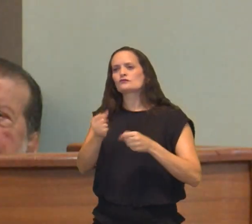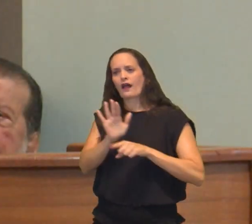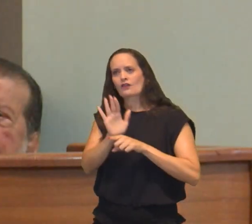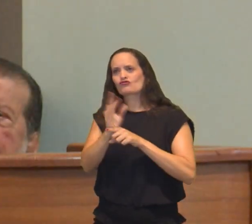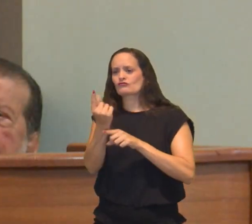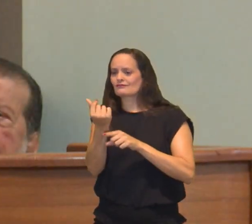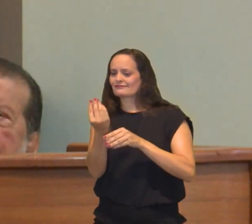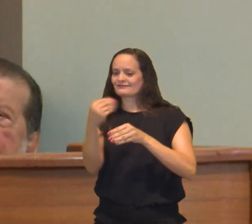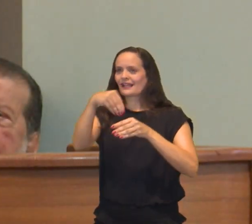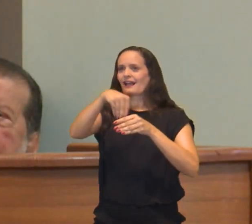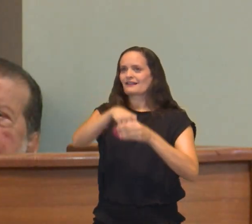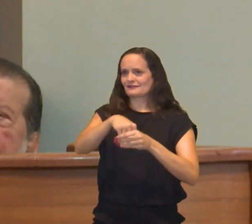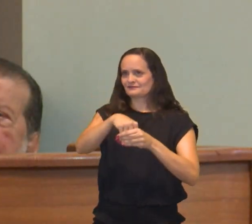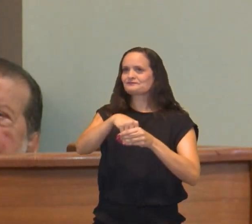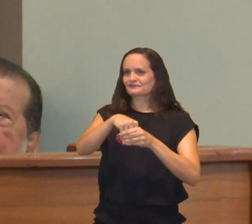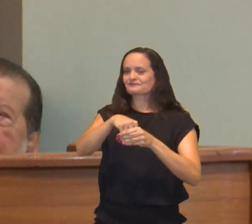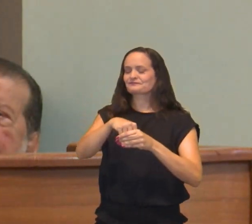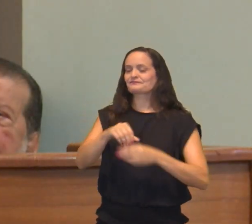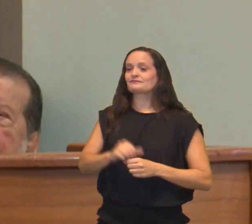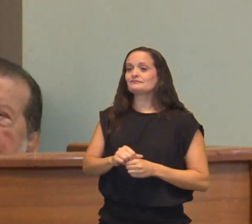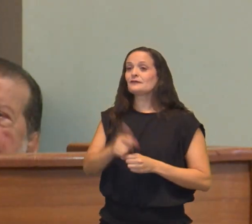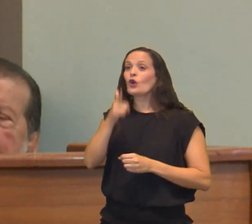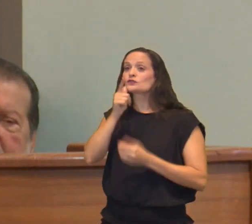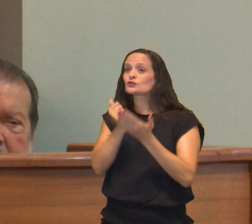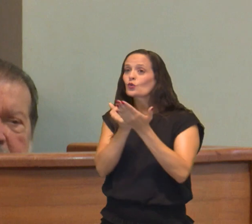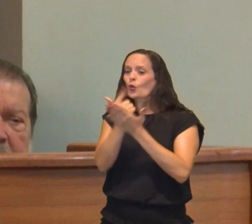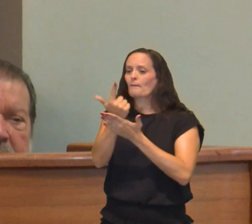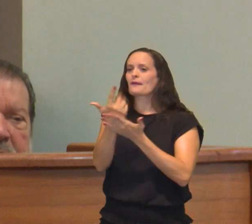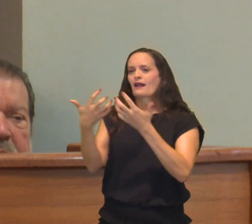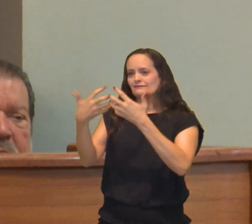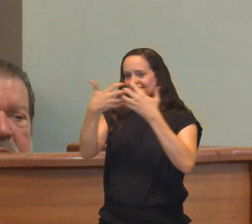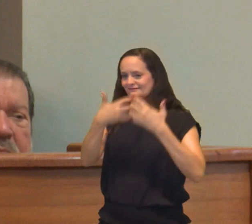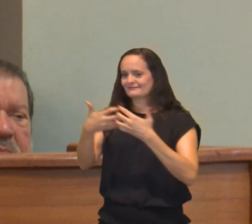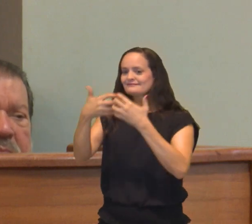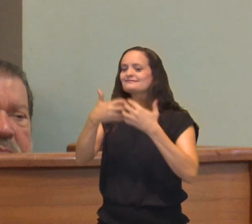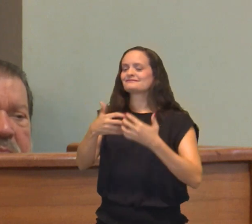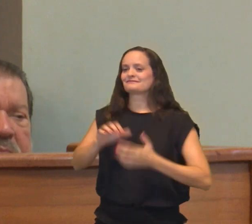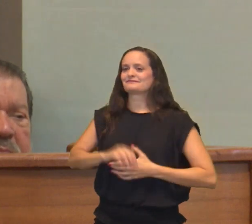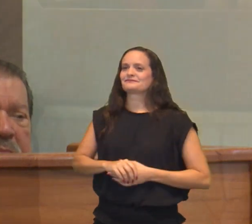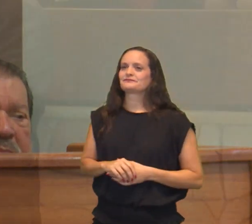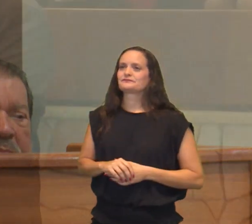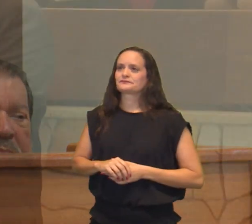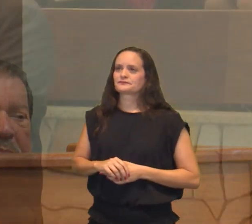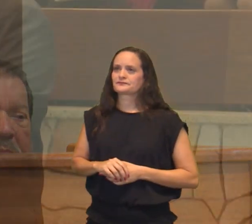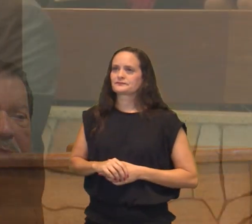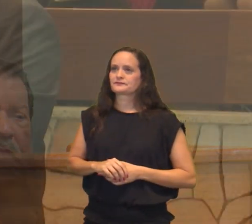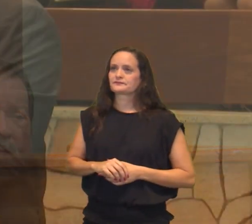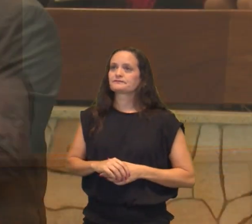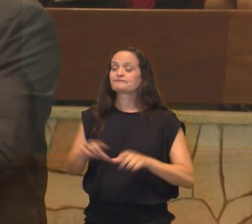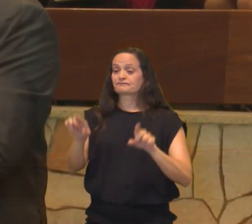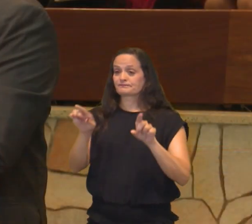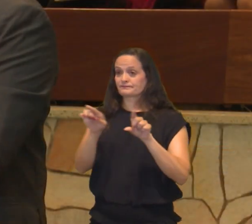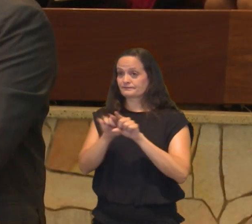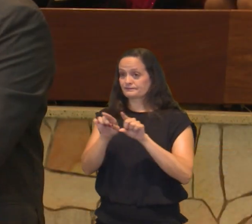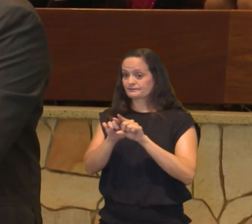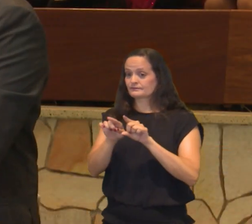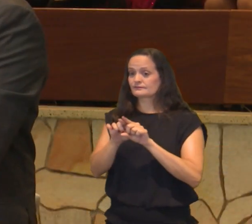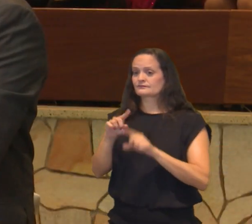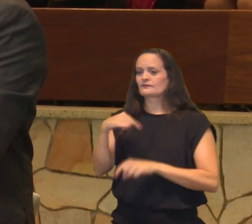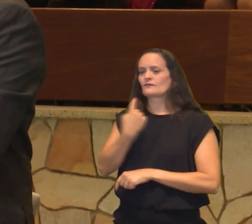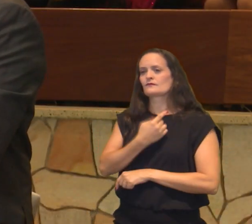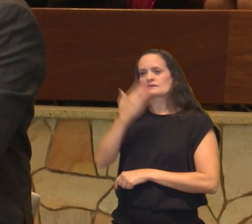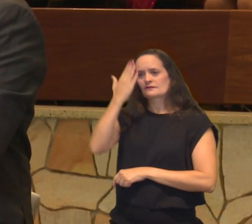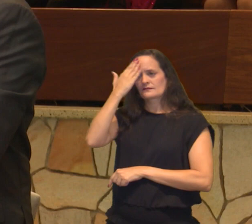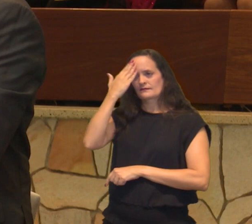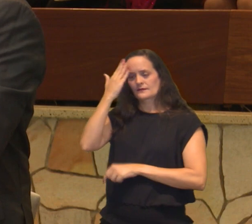para a compra desta segunda carreta e também da manutenção da obra missionária. E diante disto nós faremos as nossas ofertas e